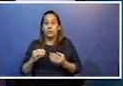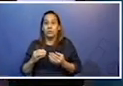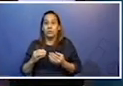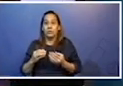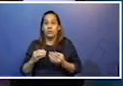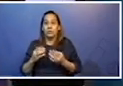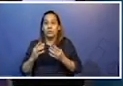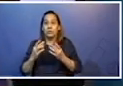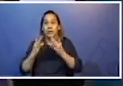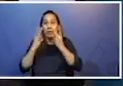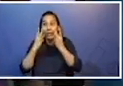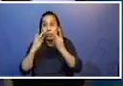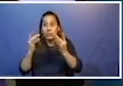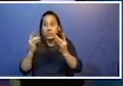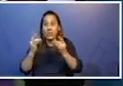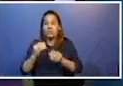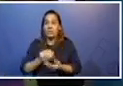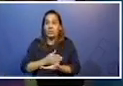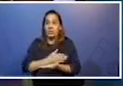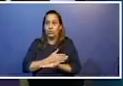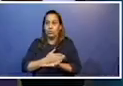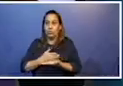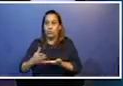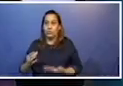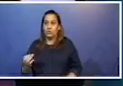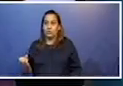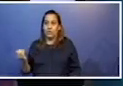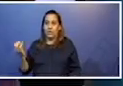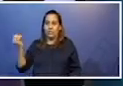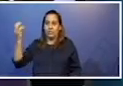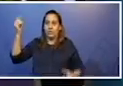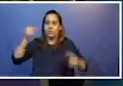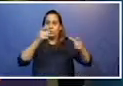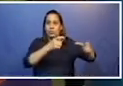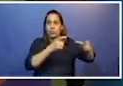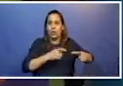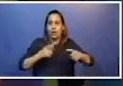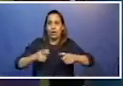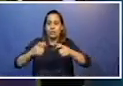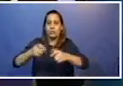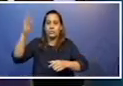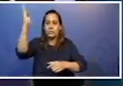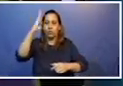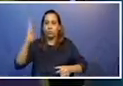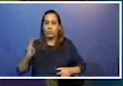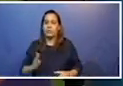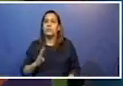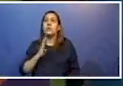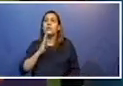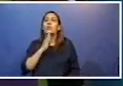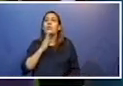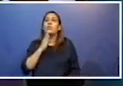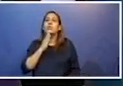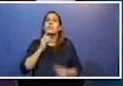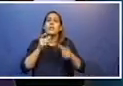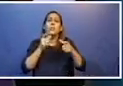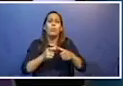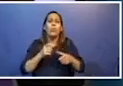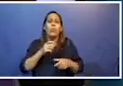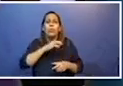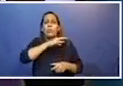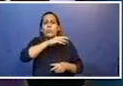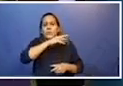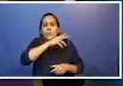essa parte agora. Durante nossa viagem pelos ambientes naturais do Brasil, conhecemos um pouco sobre a fauna